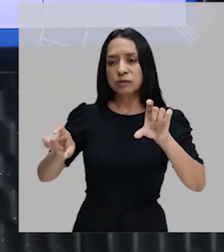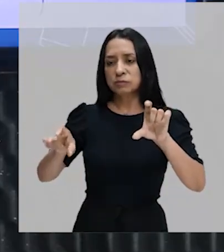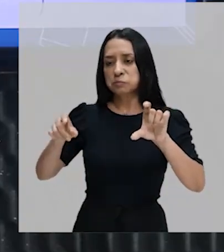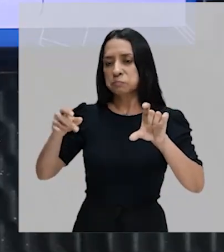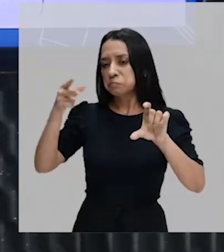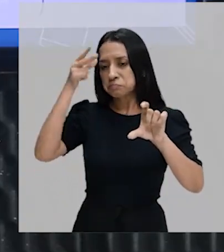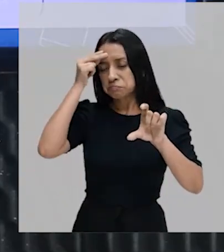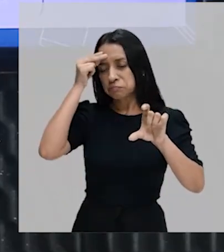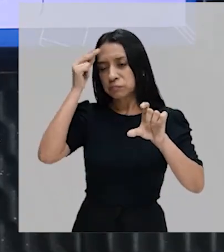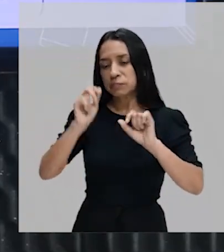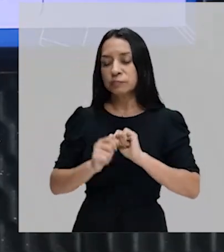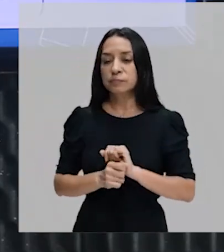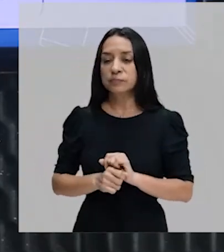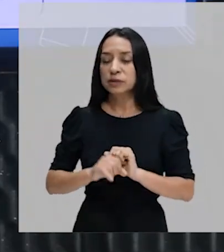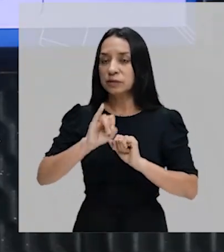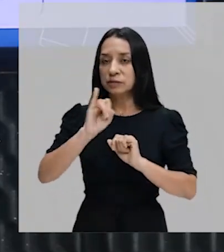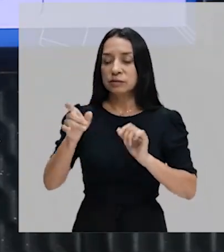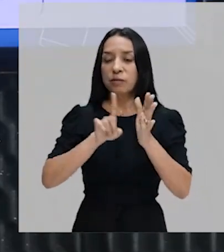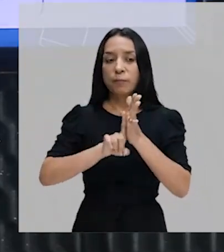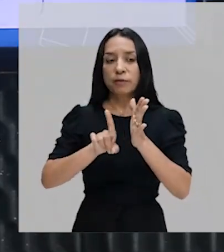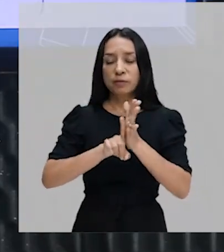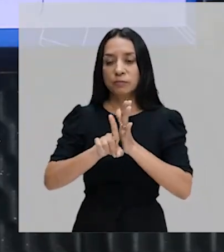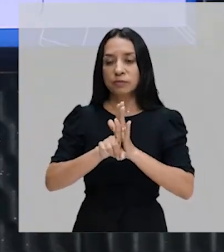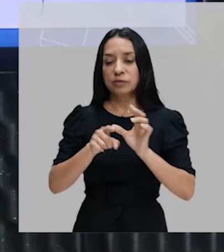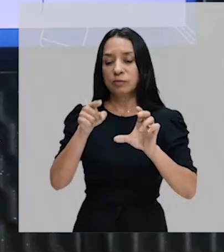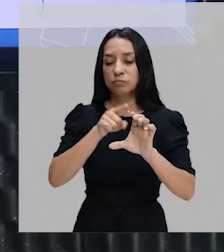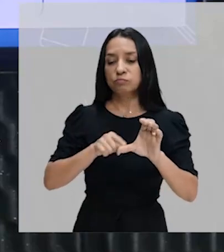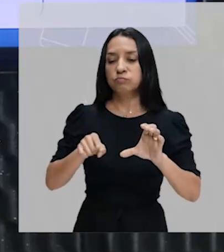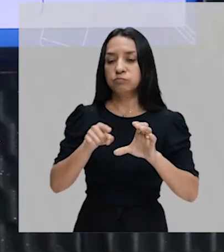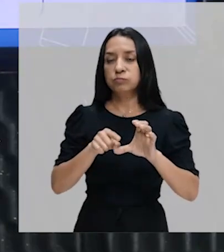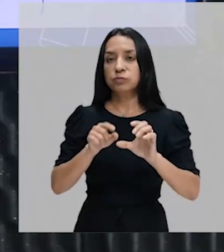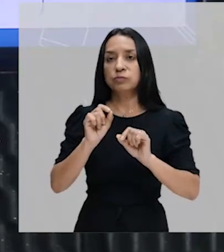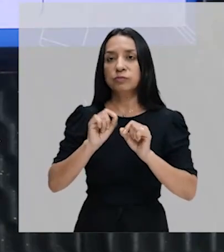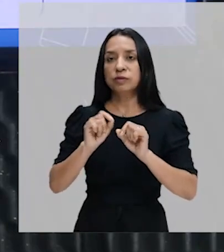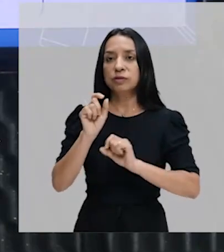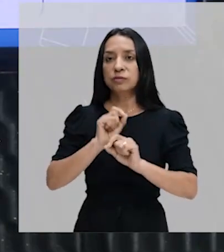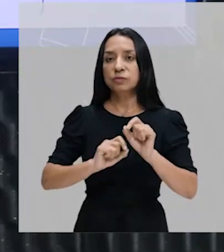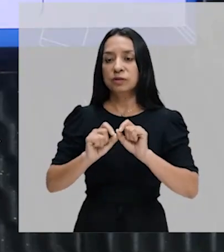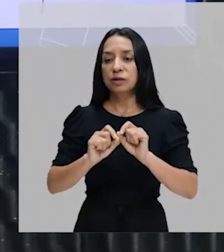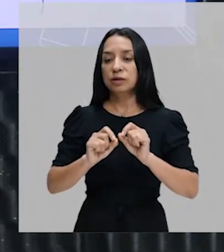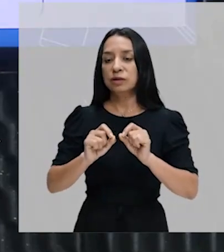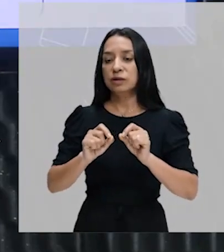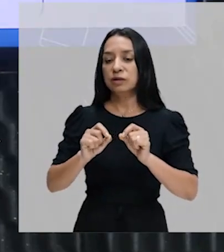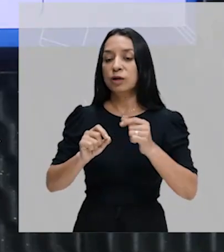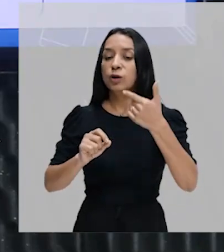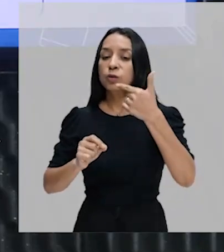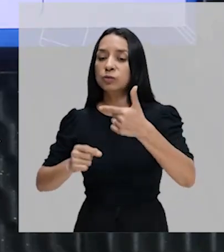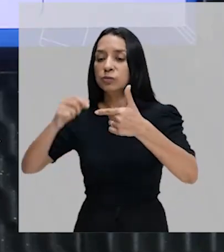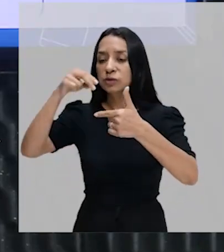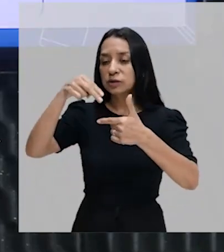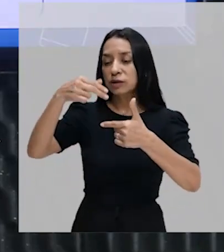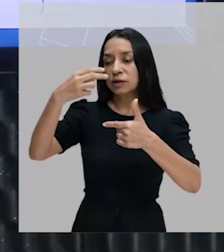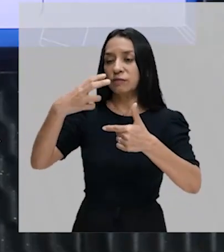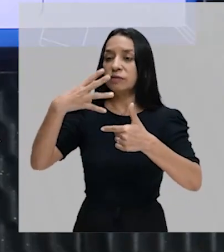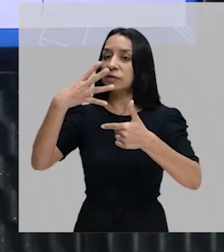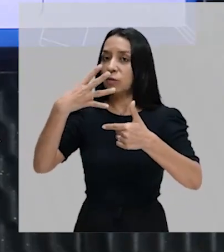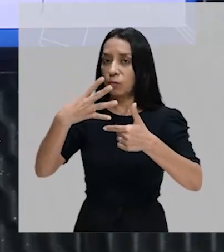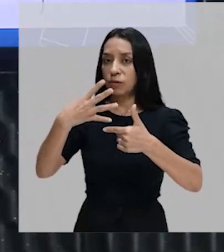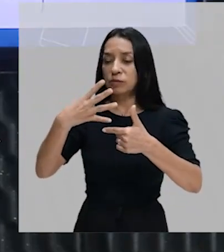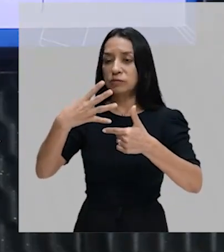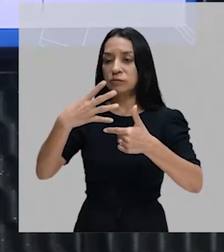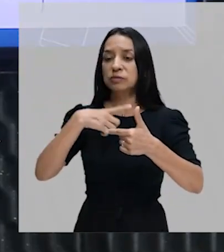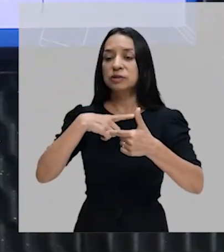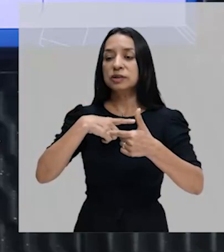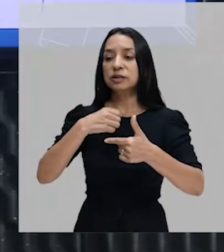perguntasse a quantidade de elementos do conjunto das partes, dado esse conjunto aqui, o que é que tu faria? 2 elevado à quarta potência, e aí tu